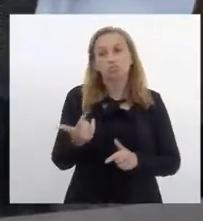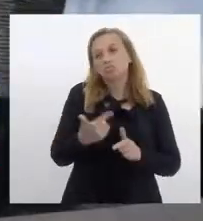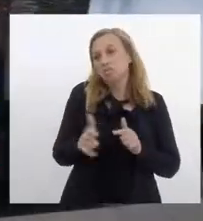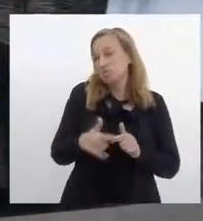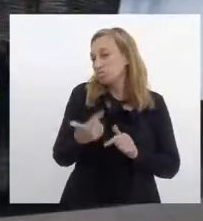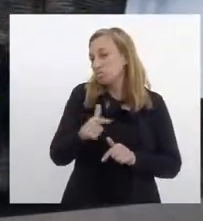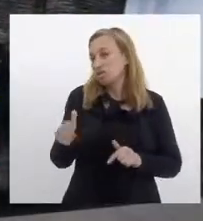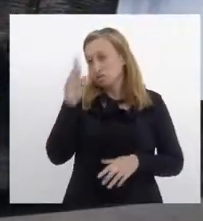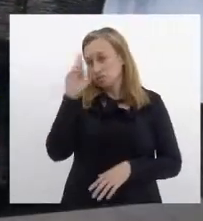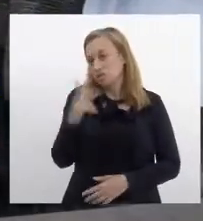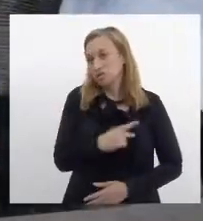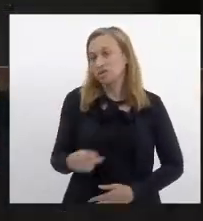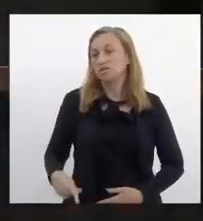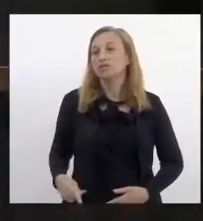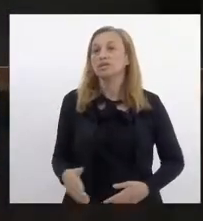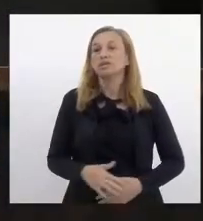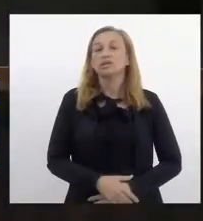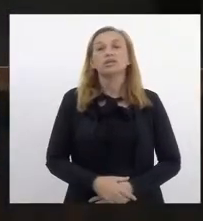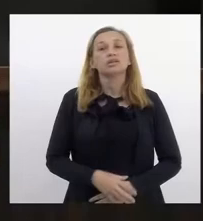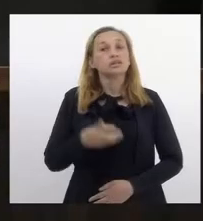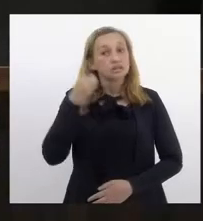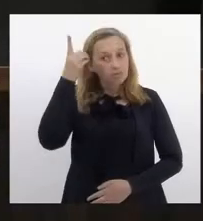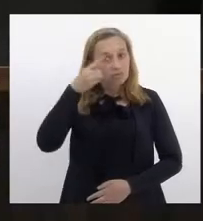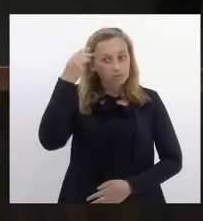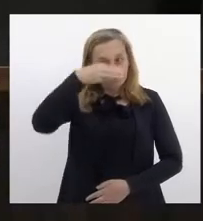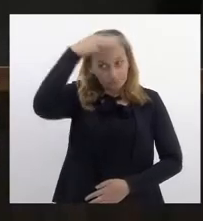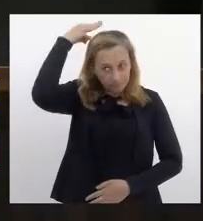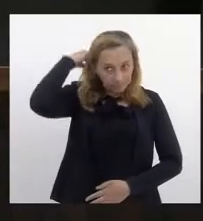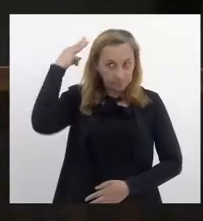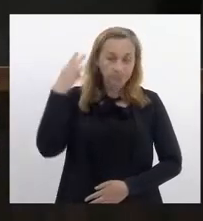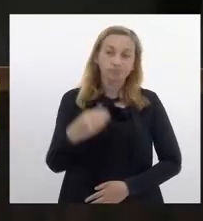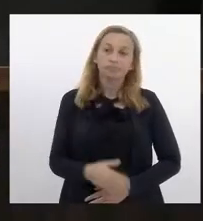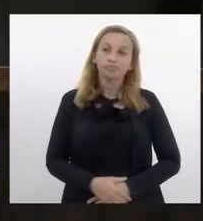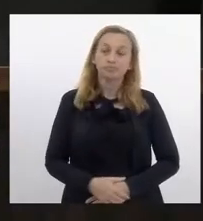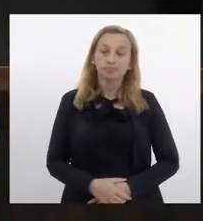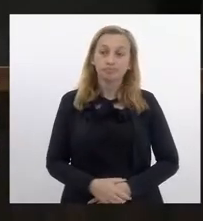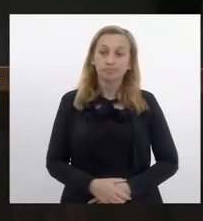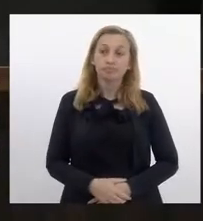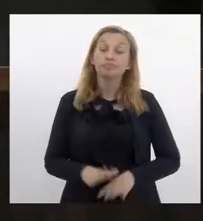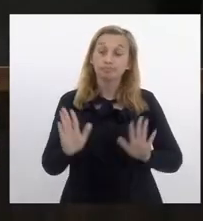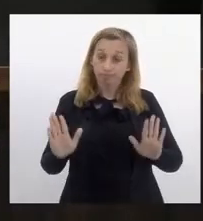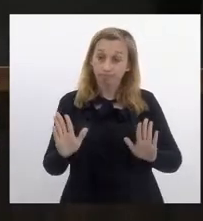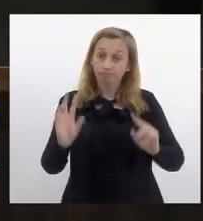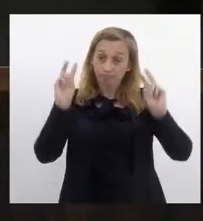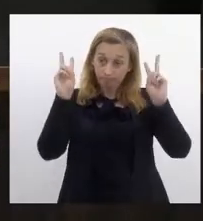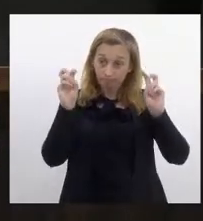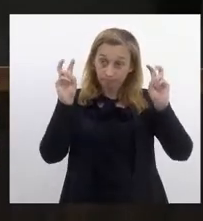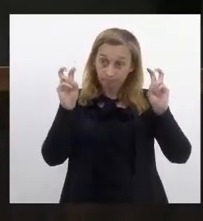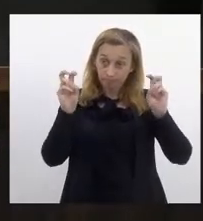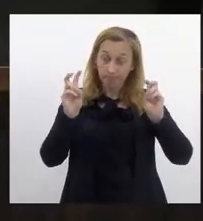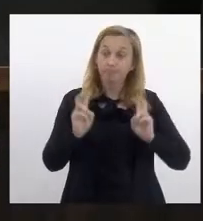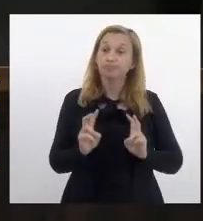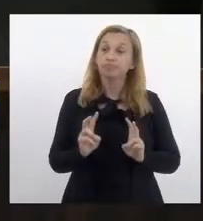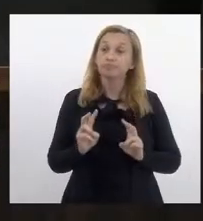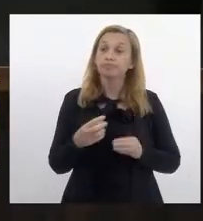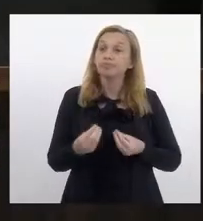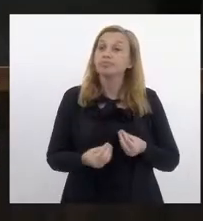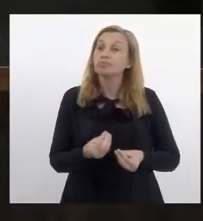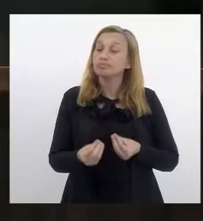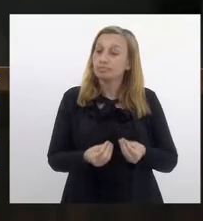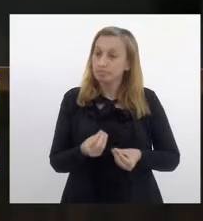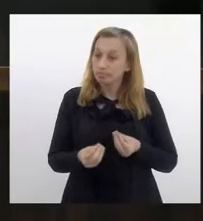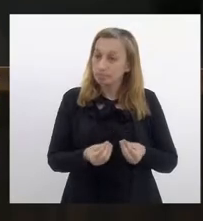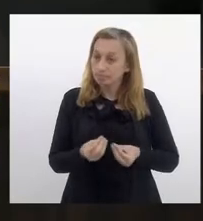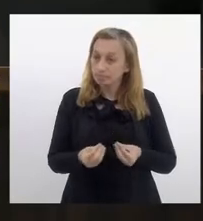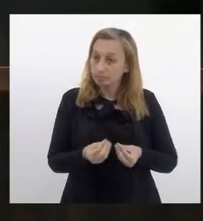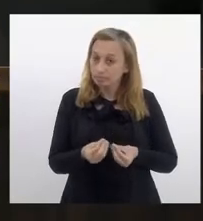presidente. Deputado Eu Márcio. Acato, senhor presidente, com constitucionalidade com emendas. A questão... Está acolhido. É a forma, porque da forma